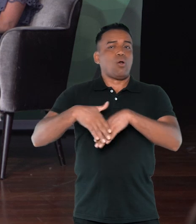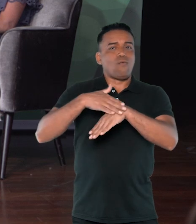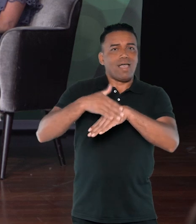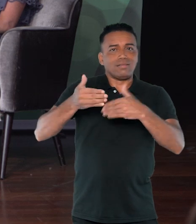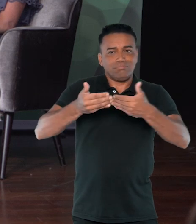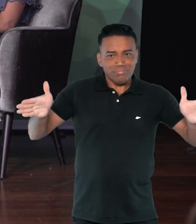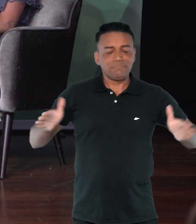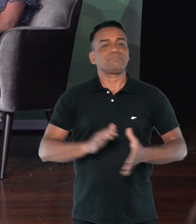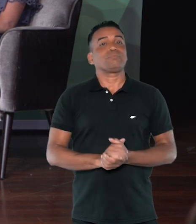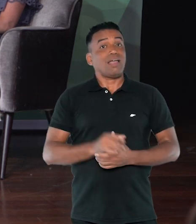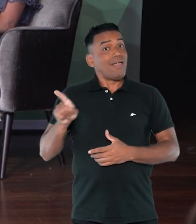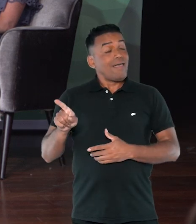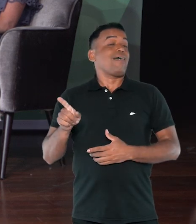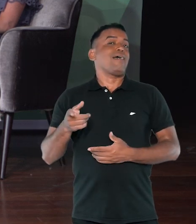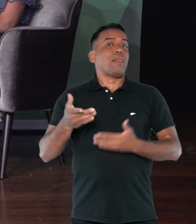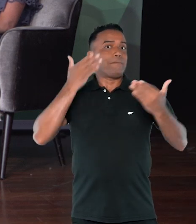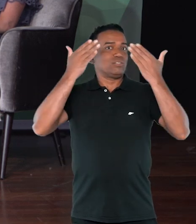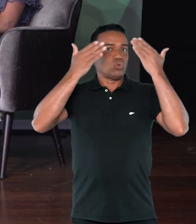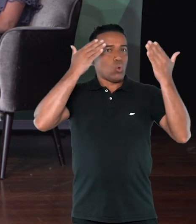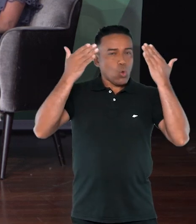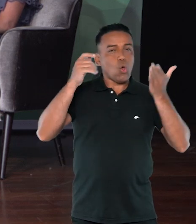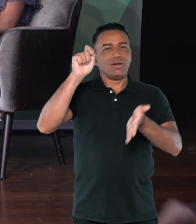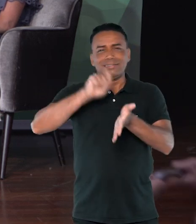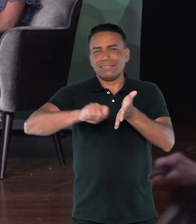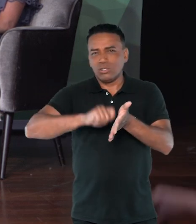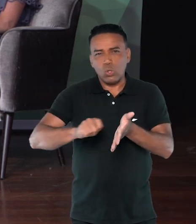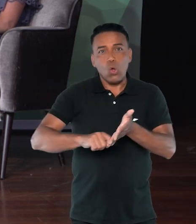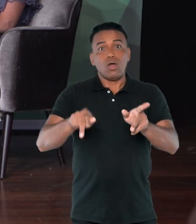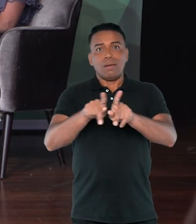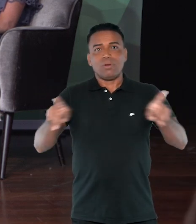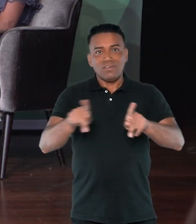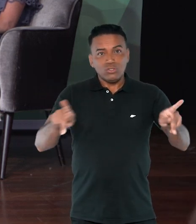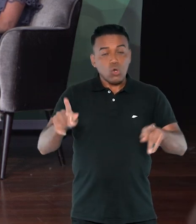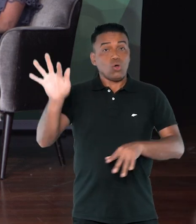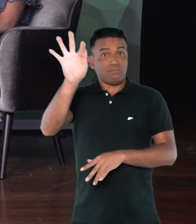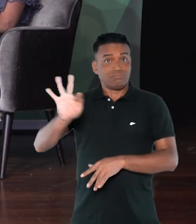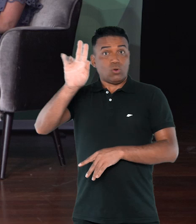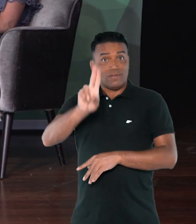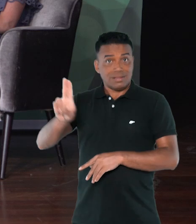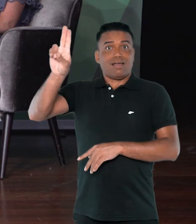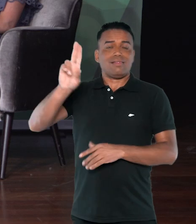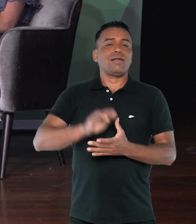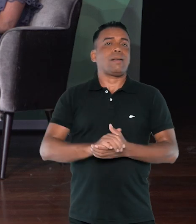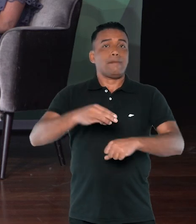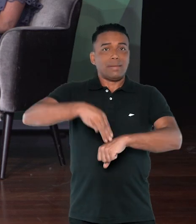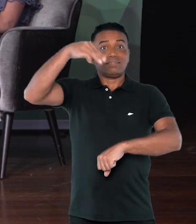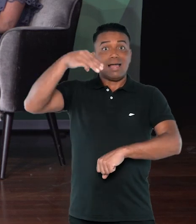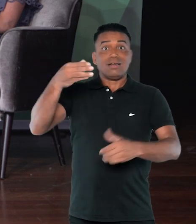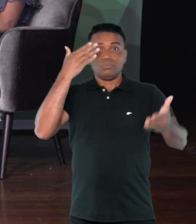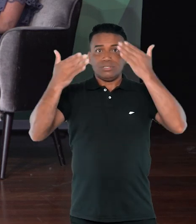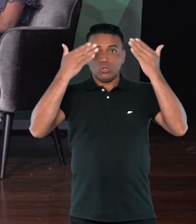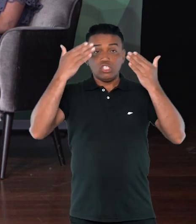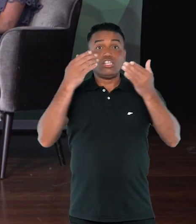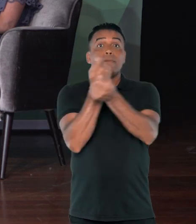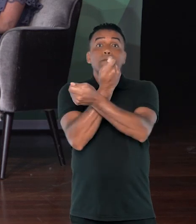conversa. A Renata Feldman é psicóloga, escritora e professora universitária, com mestrado em psicologia